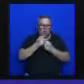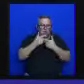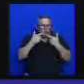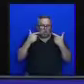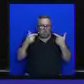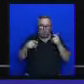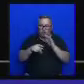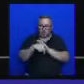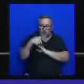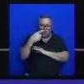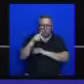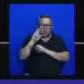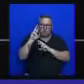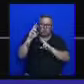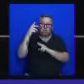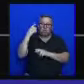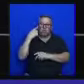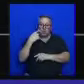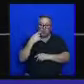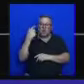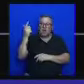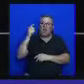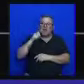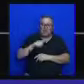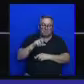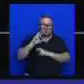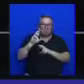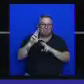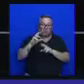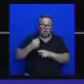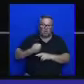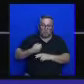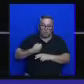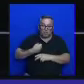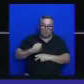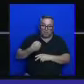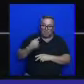sorte girando. Vem aí o primeiro número da Kiana.